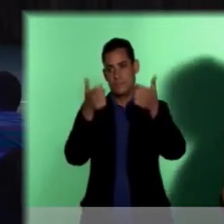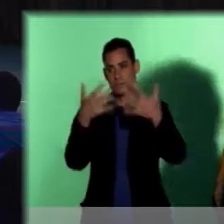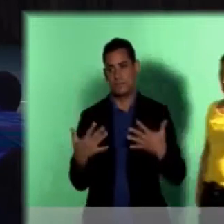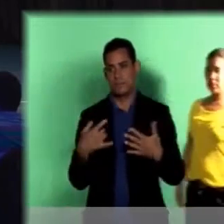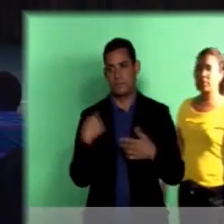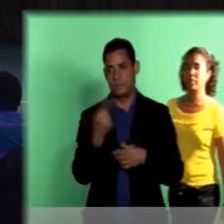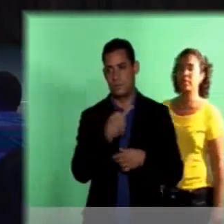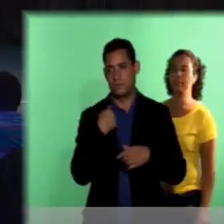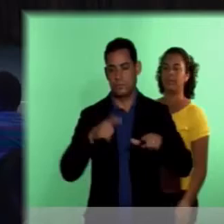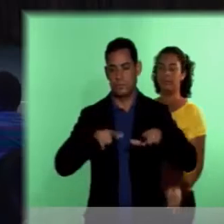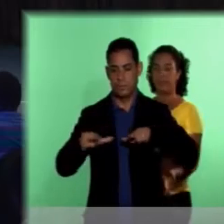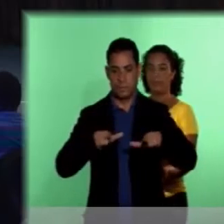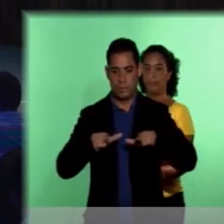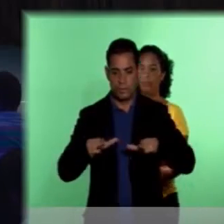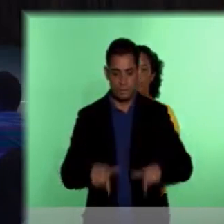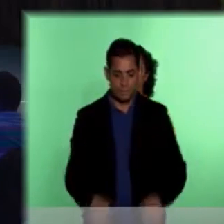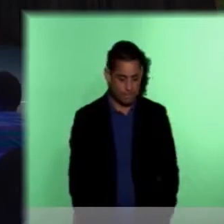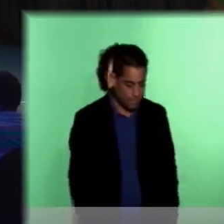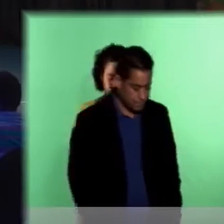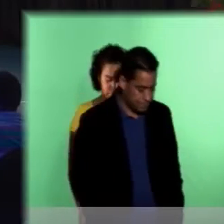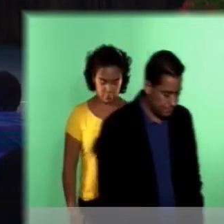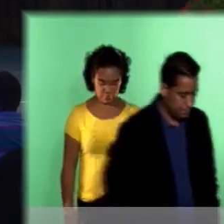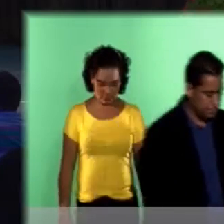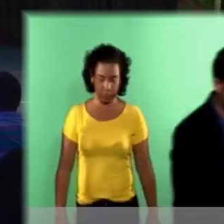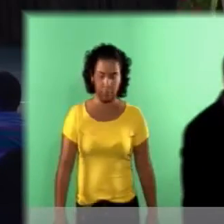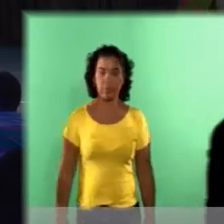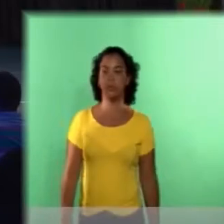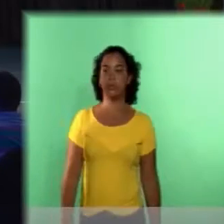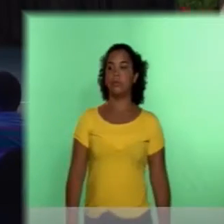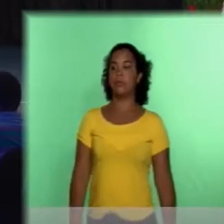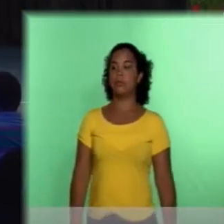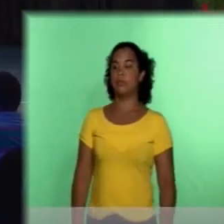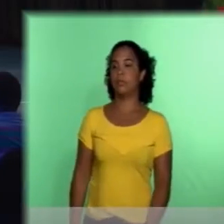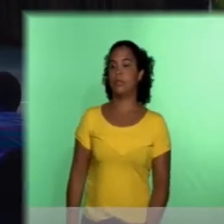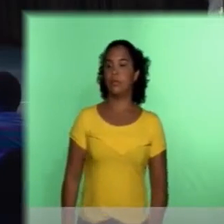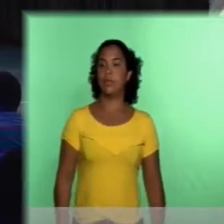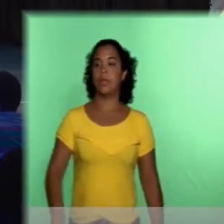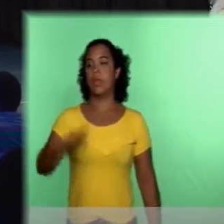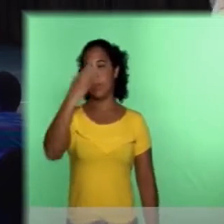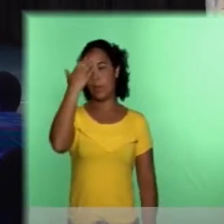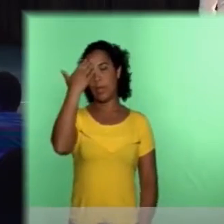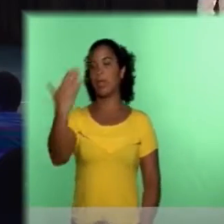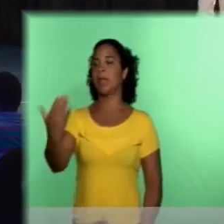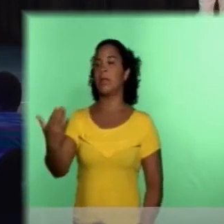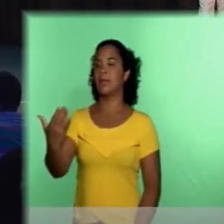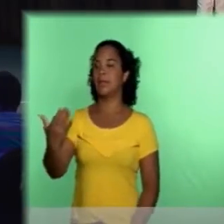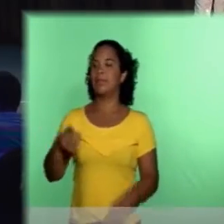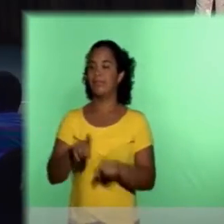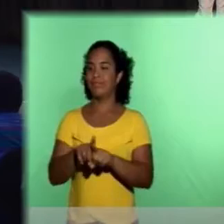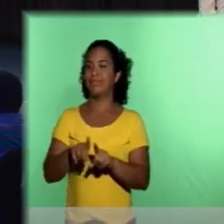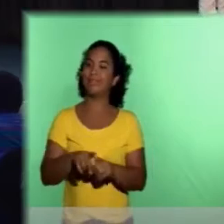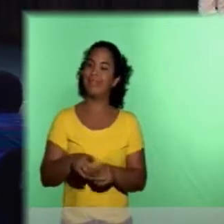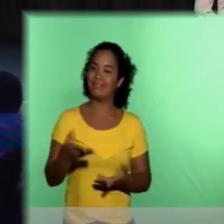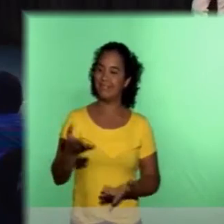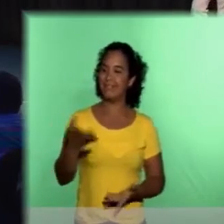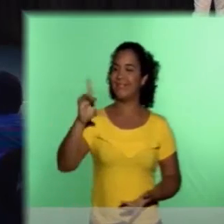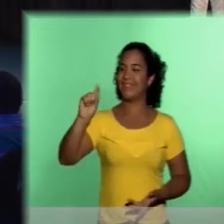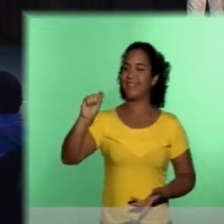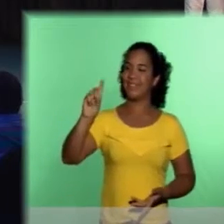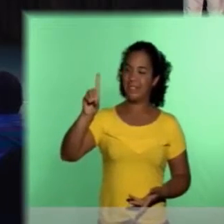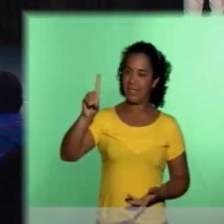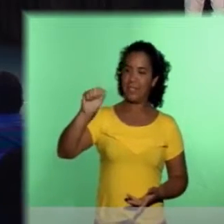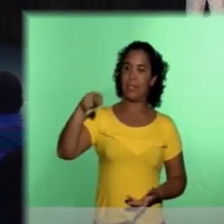trabalho. Bom, eu quero agradecer muito a apresentação da Daniel Caras.